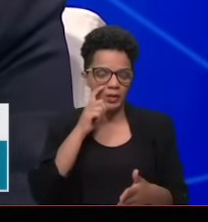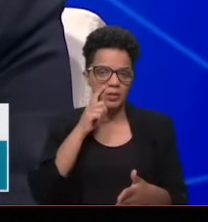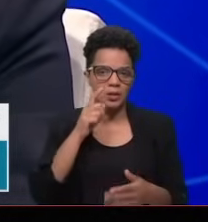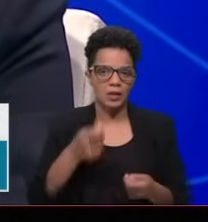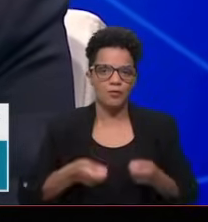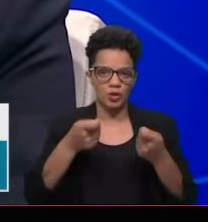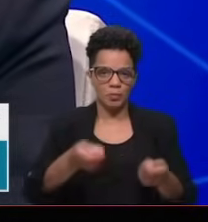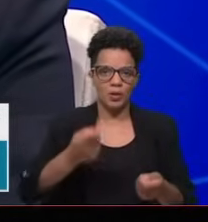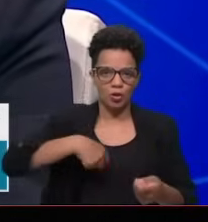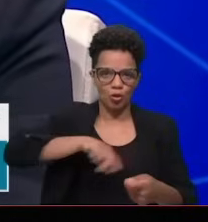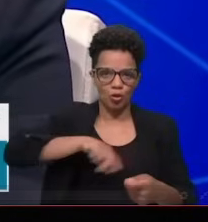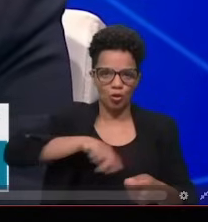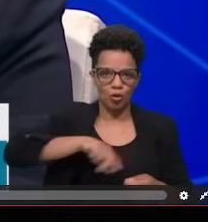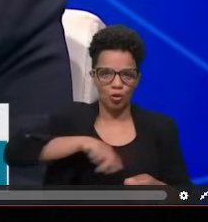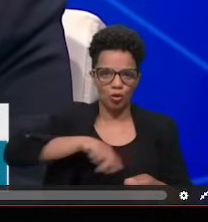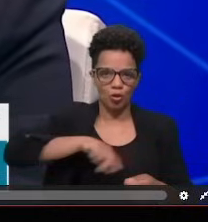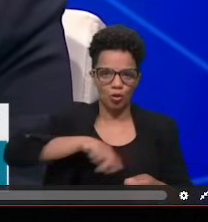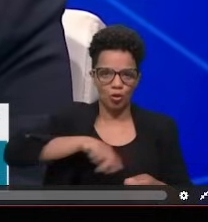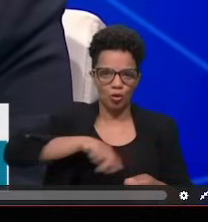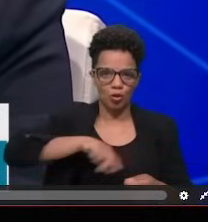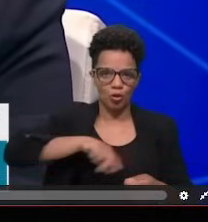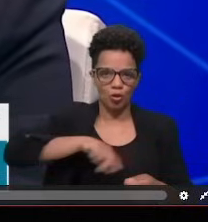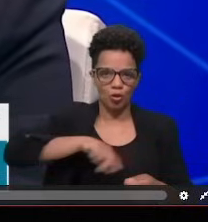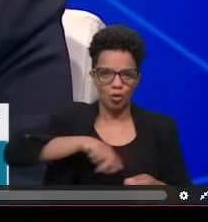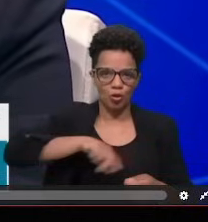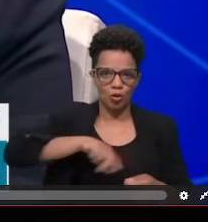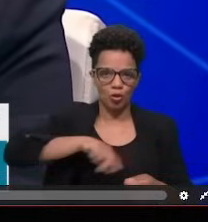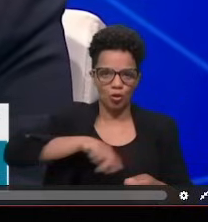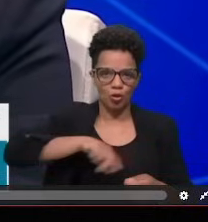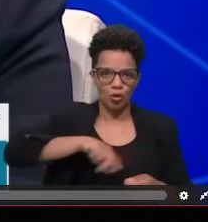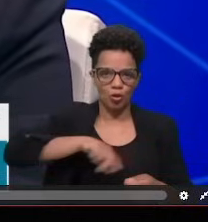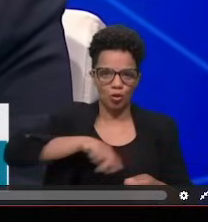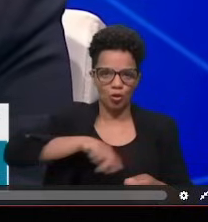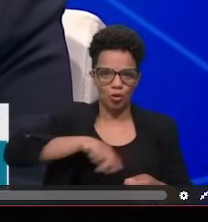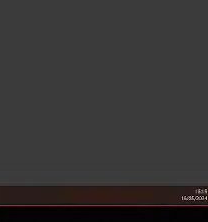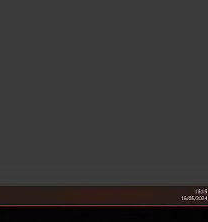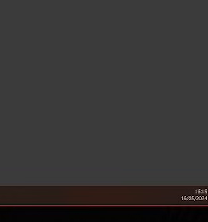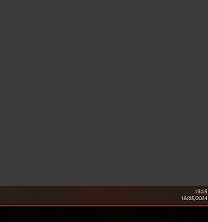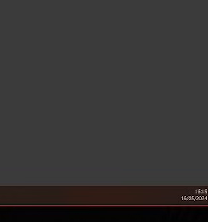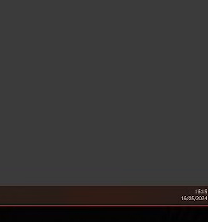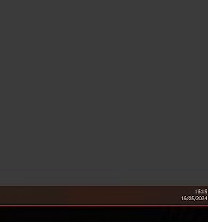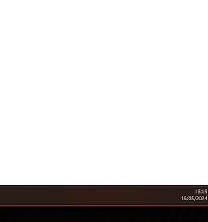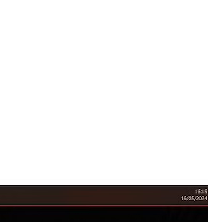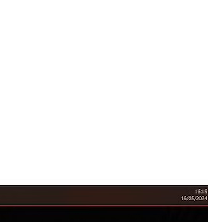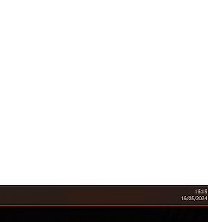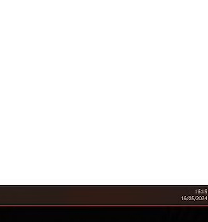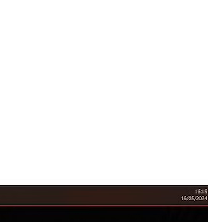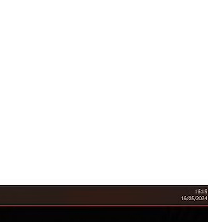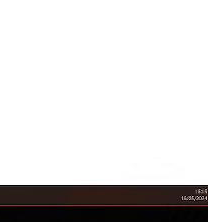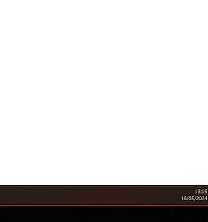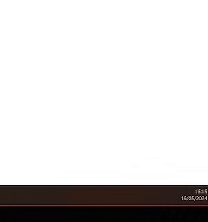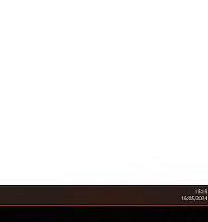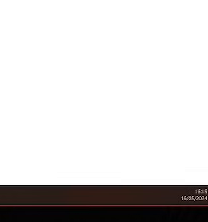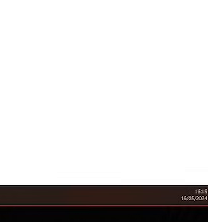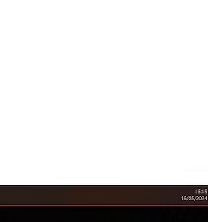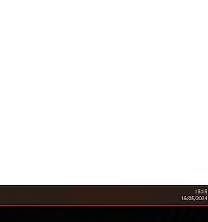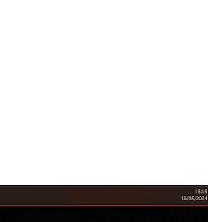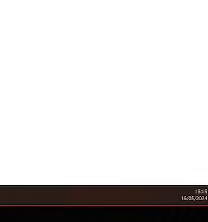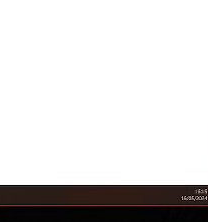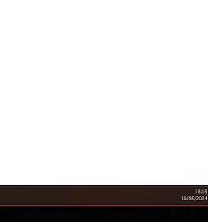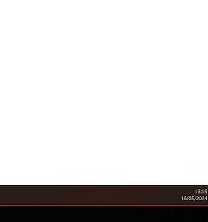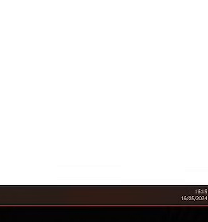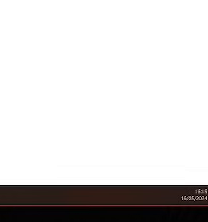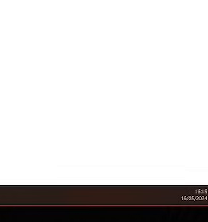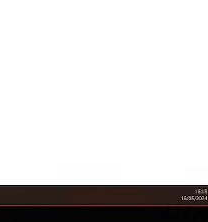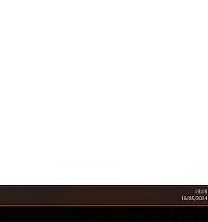e que a maior parte dos países europeus destru eu não tenho dúvidas ó Malta reparem eu não tenho dúvidas que a guerra na Ucrânia tinha Impacto sobre o clima não é isso que eu estou a